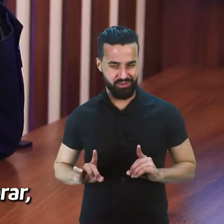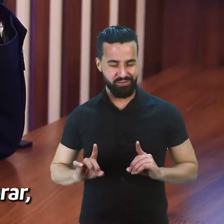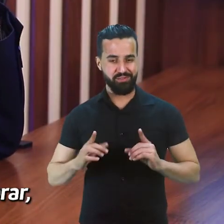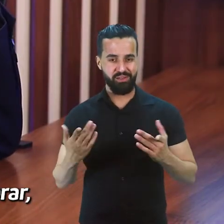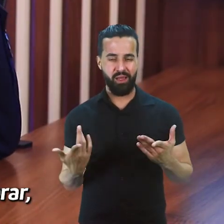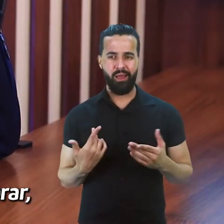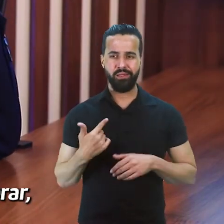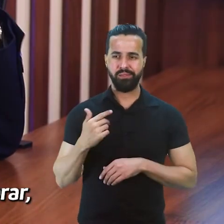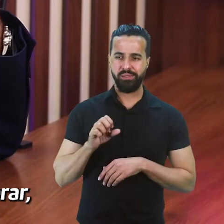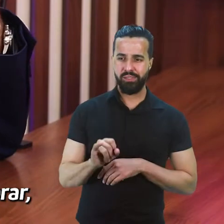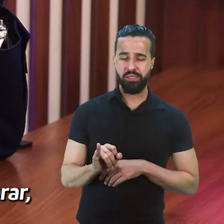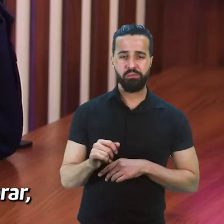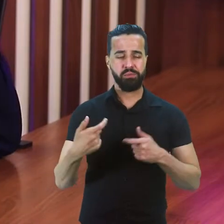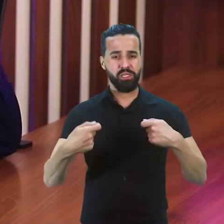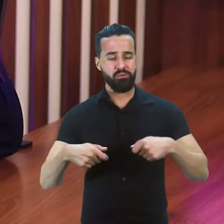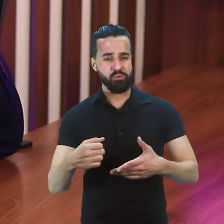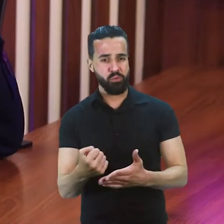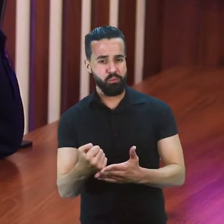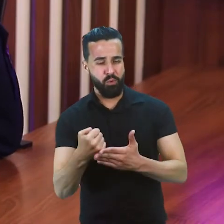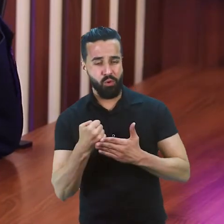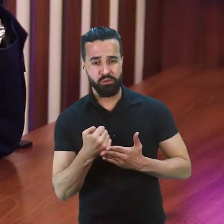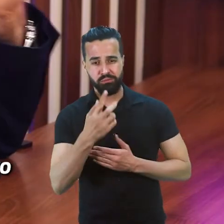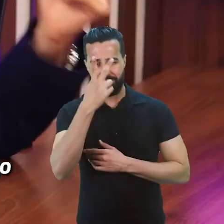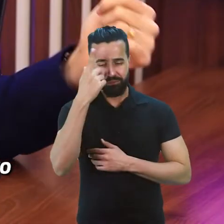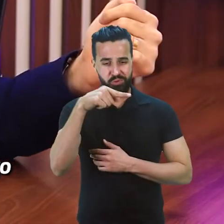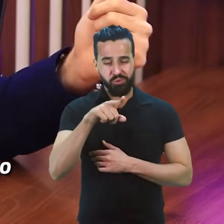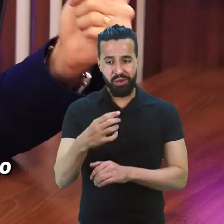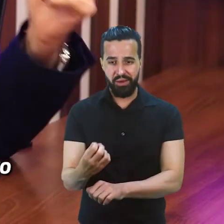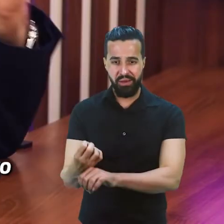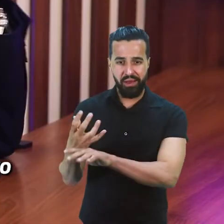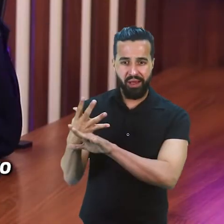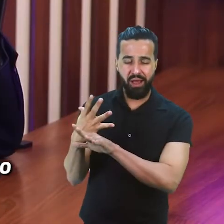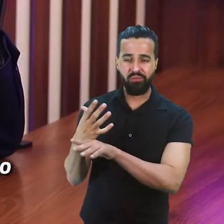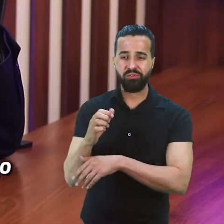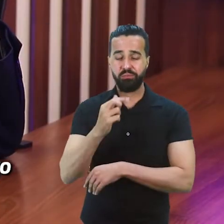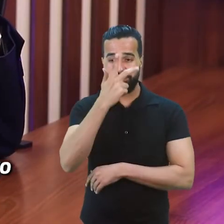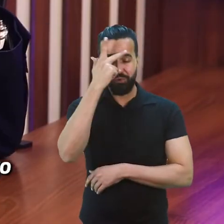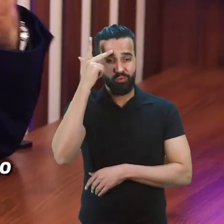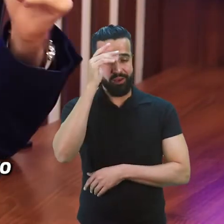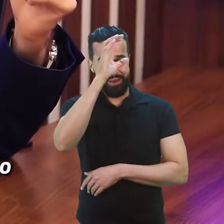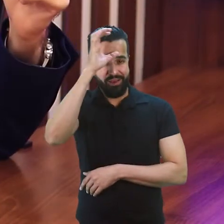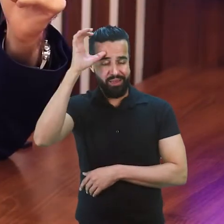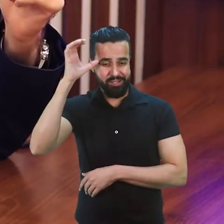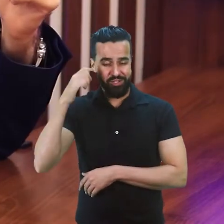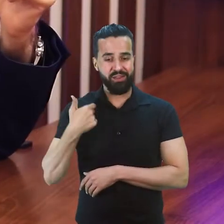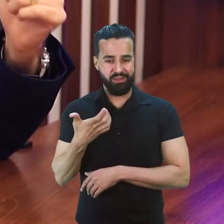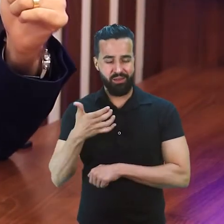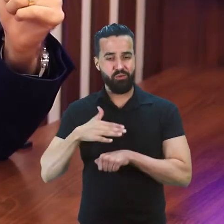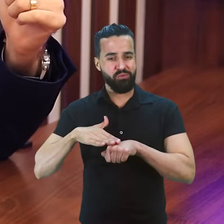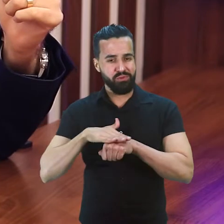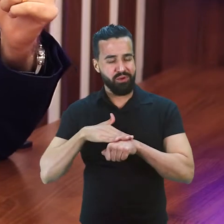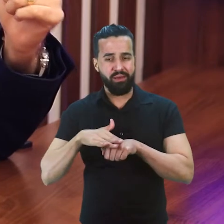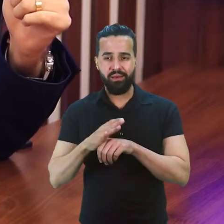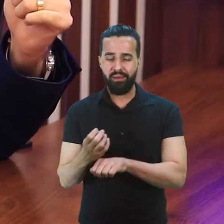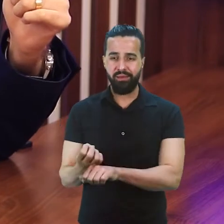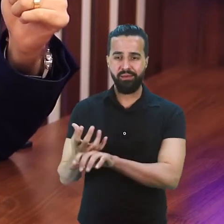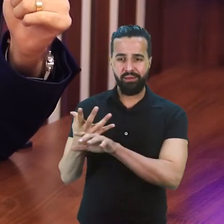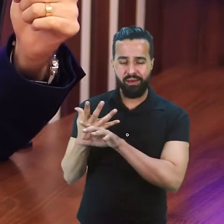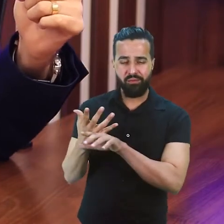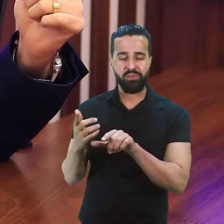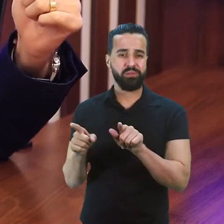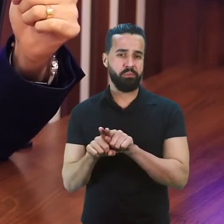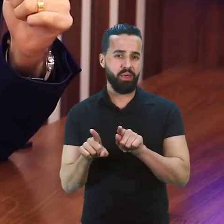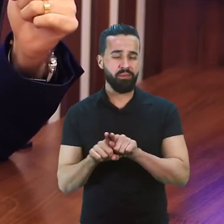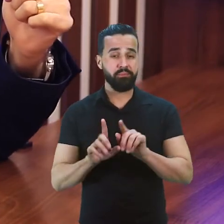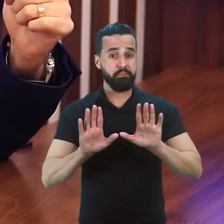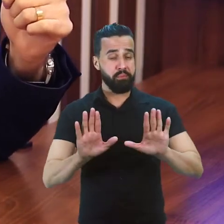algum suporte que eu pudesse colaborar, me ligavam. Talvez algum cliente queira falar comigo, me ligava e tal. Mas assim, eu